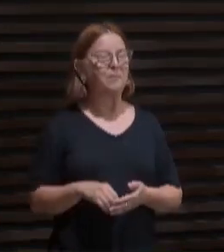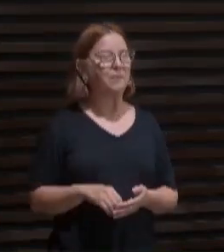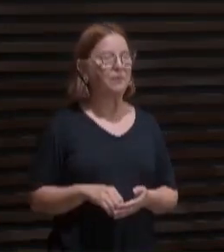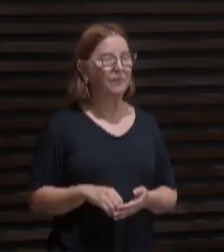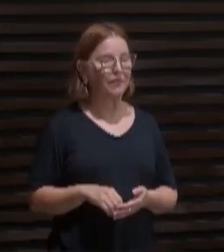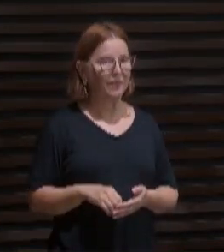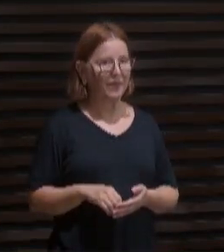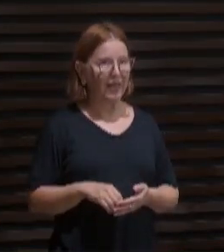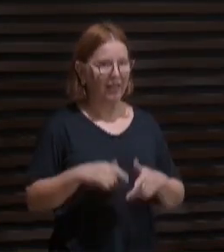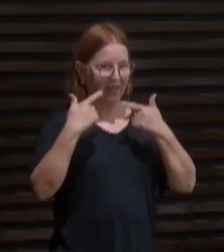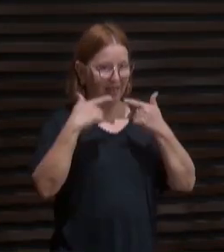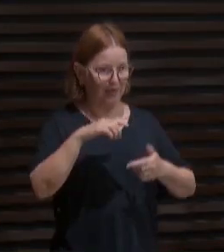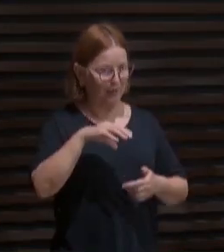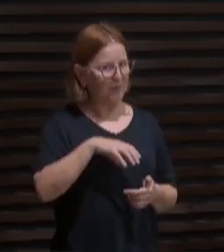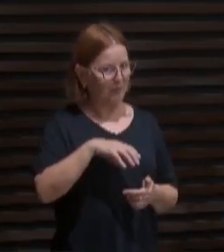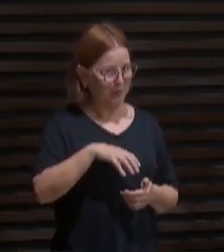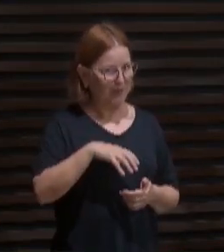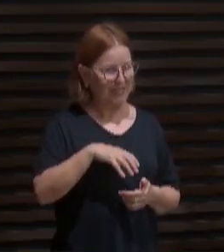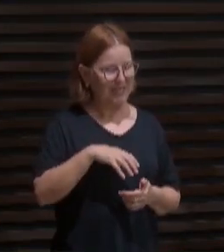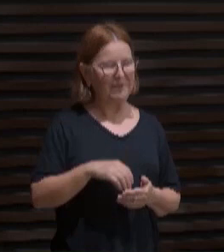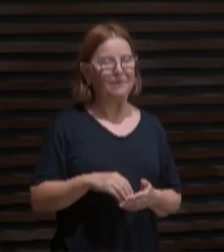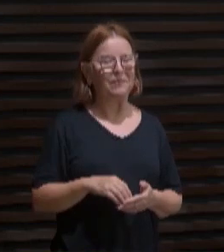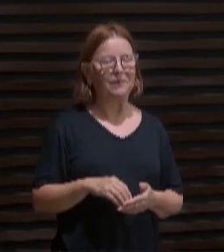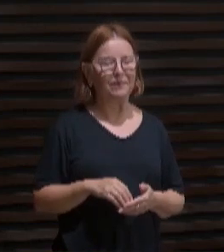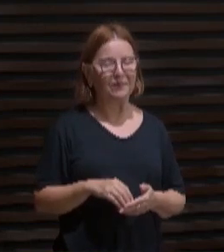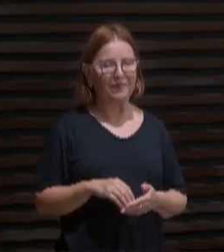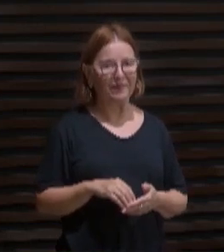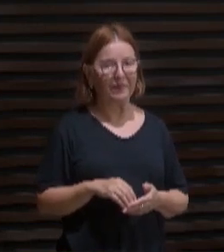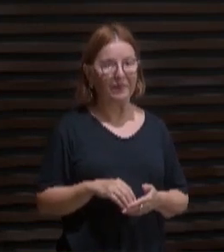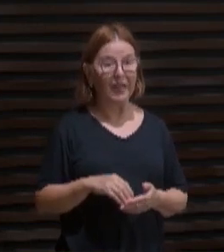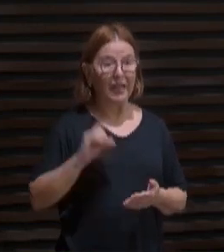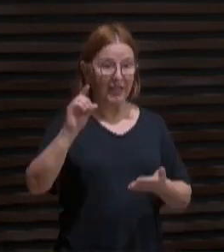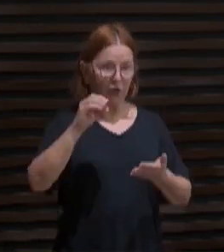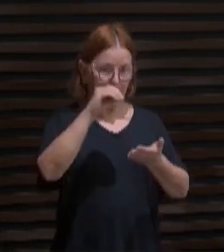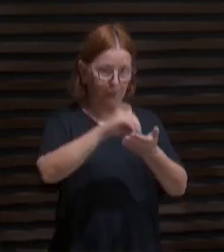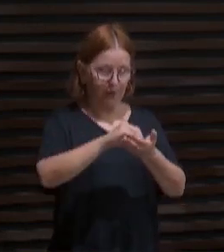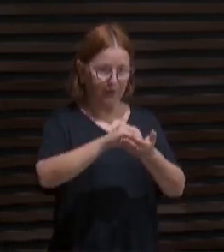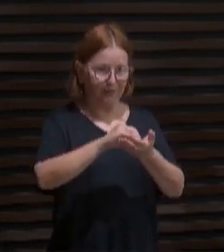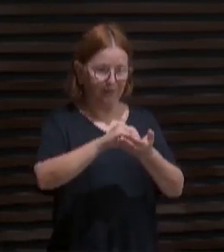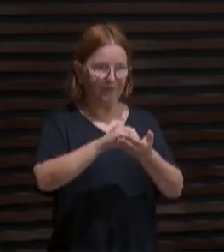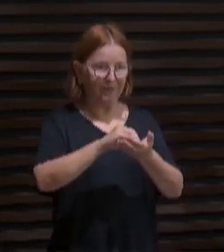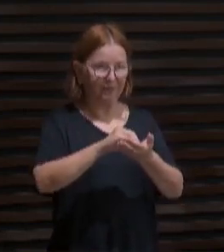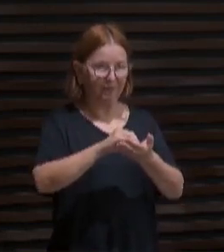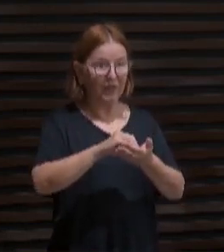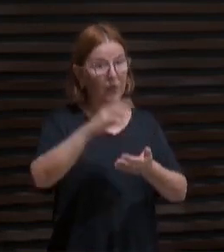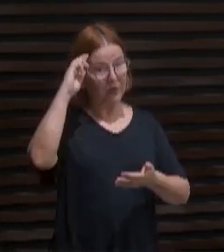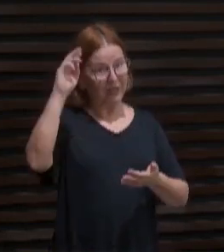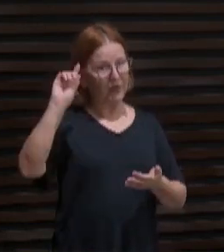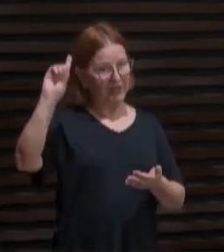de análise gramatical. É simplesmente isso. Porém, quem pôs foi o Senhor